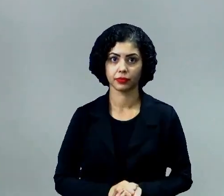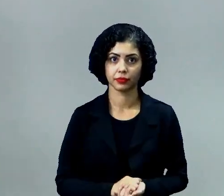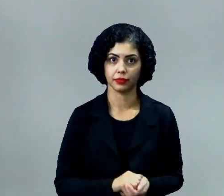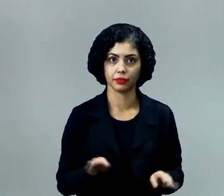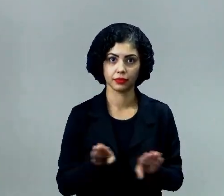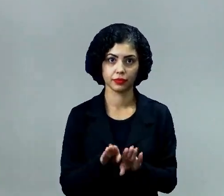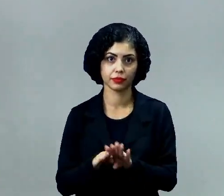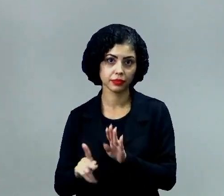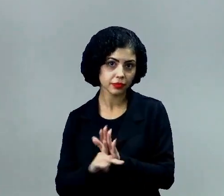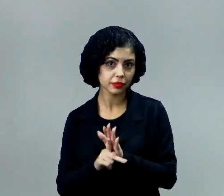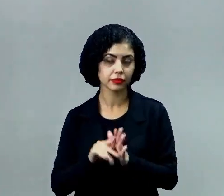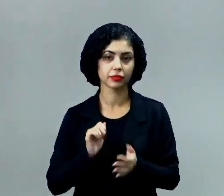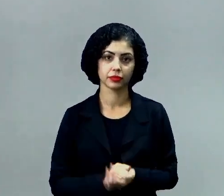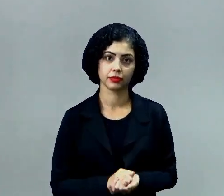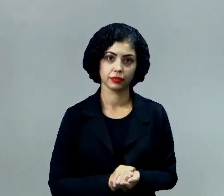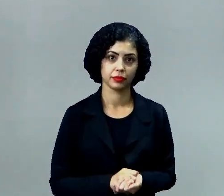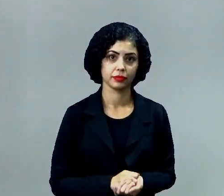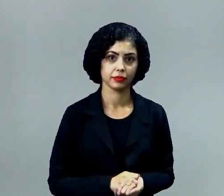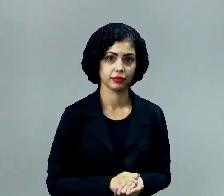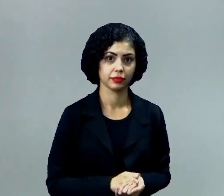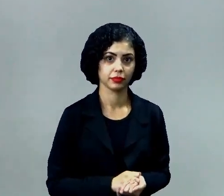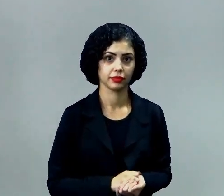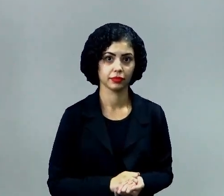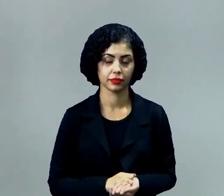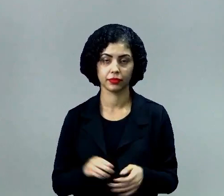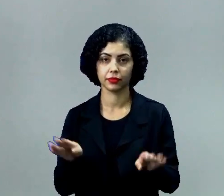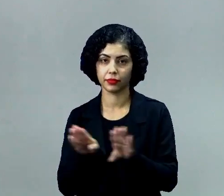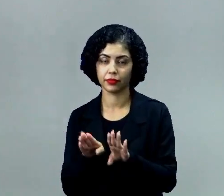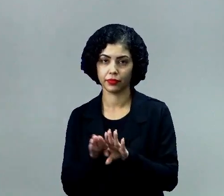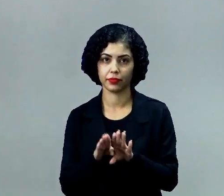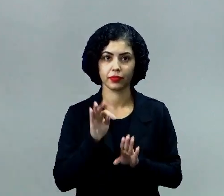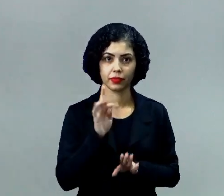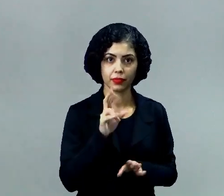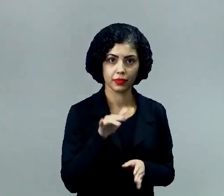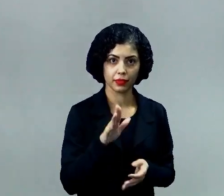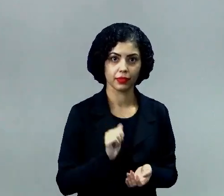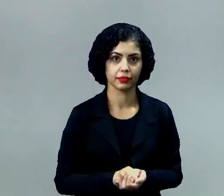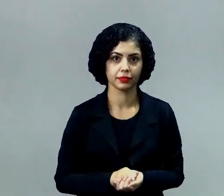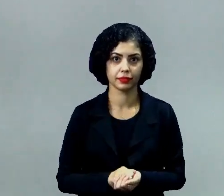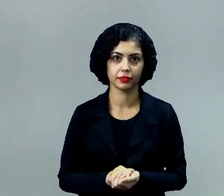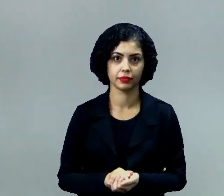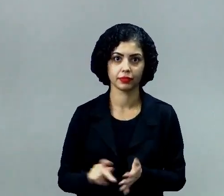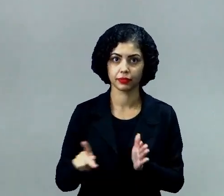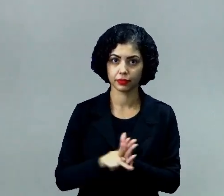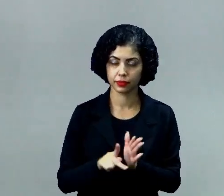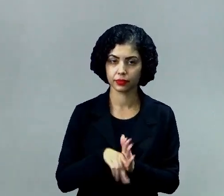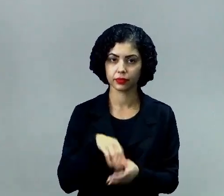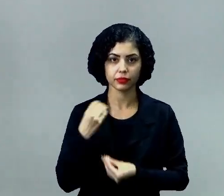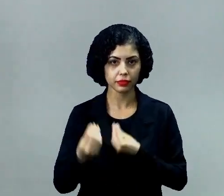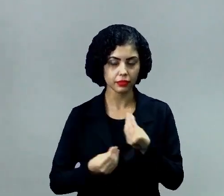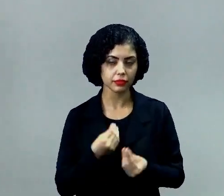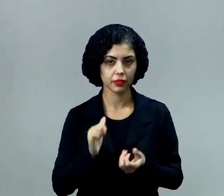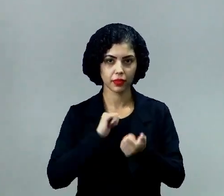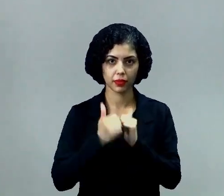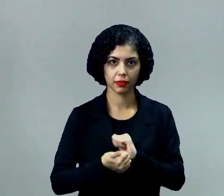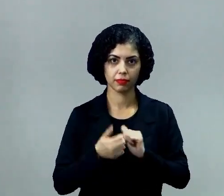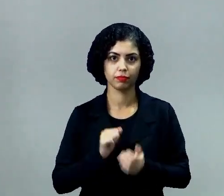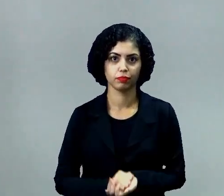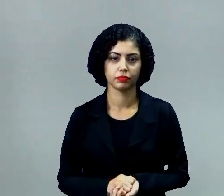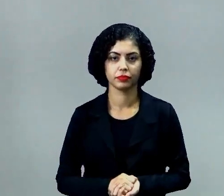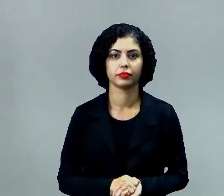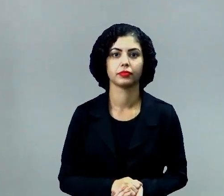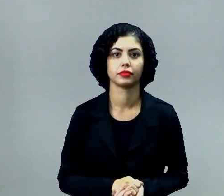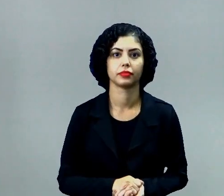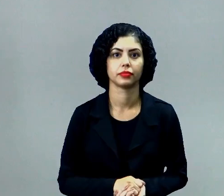desenvolvendo determina. Então, a definição dela, do taquebol, do bets efetiva como esporte, ela